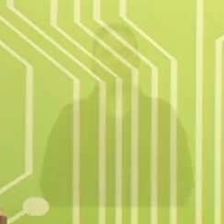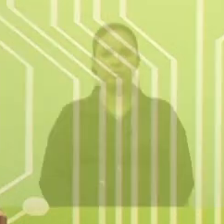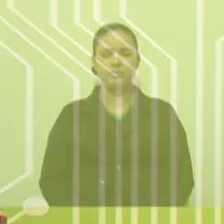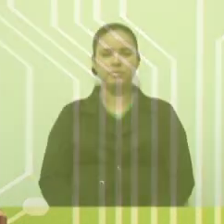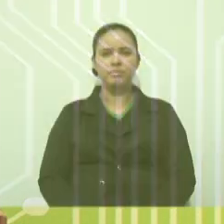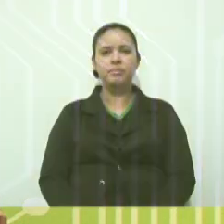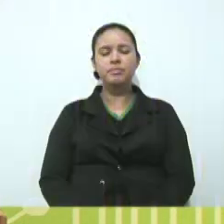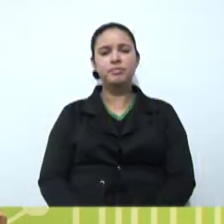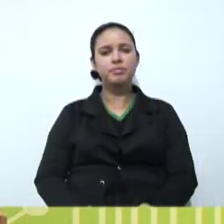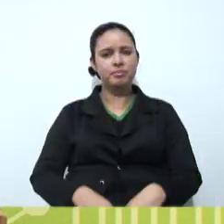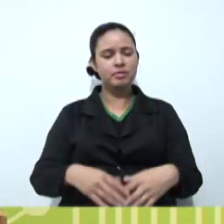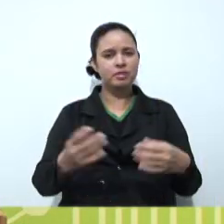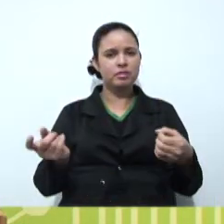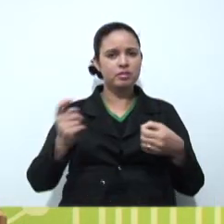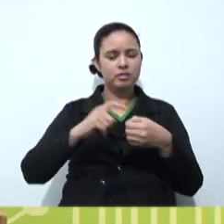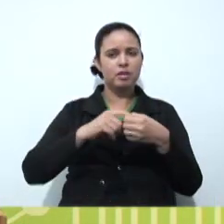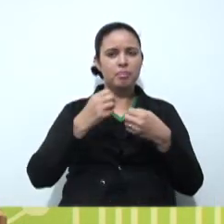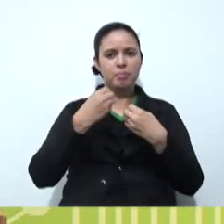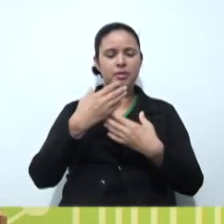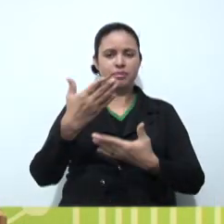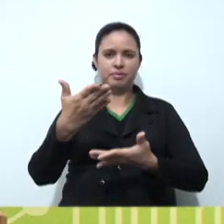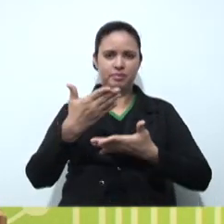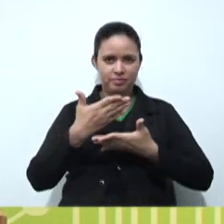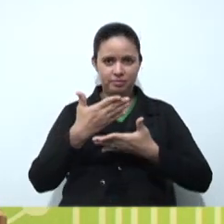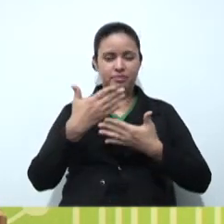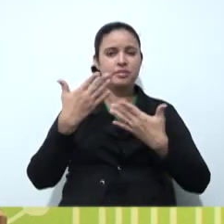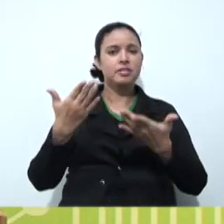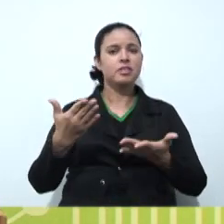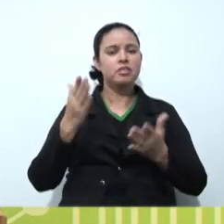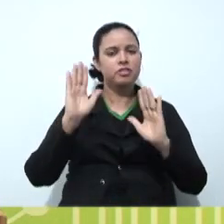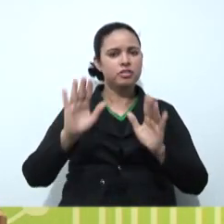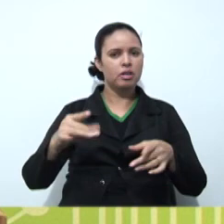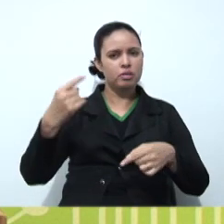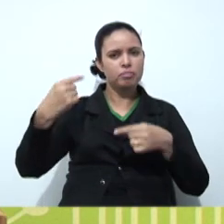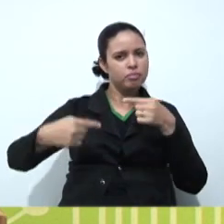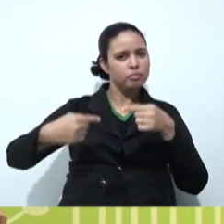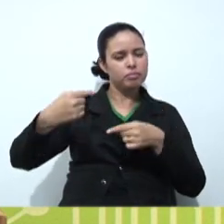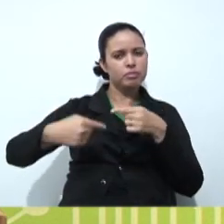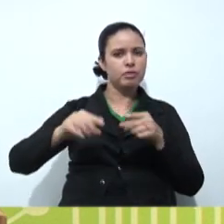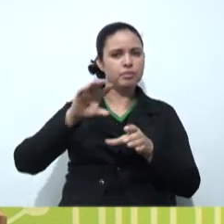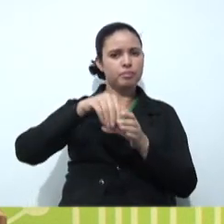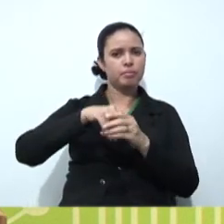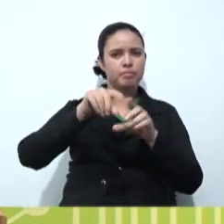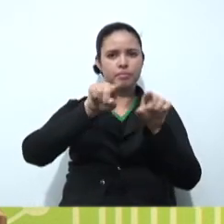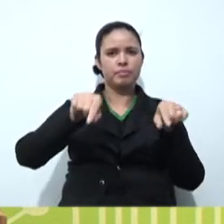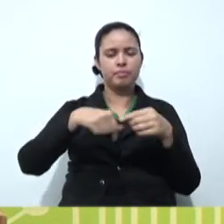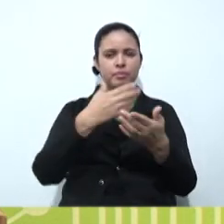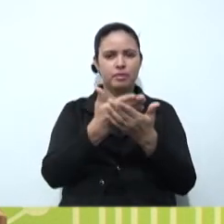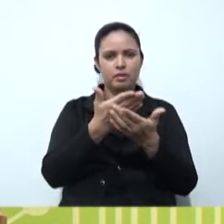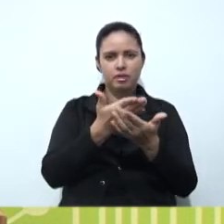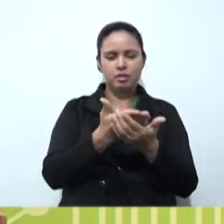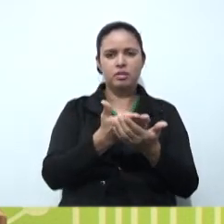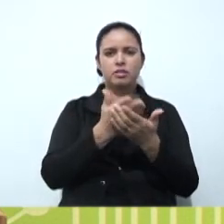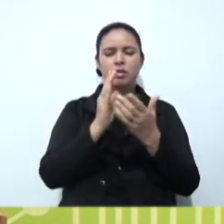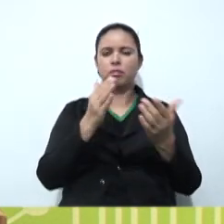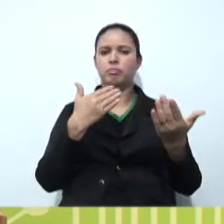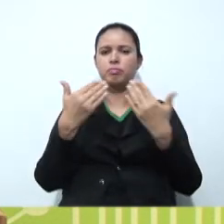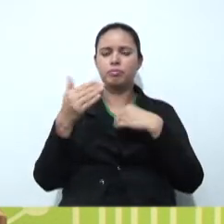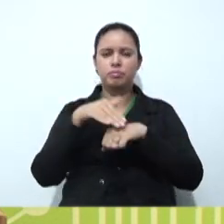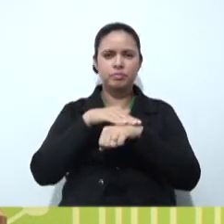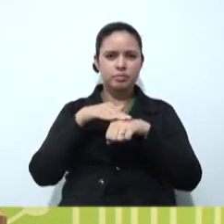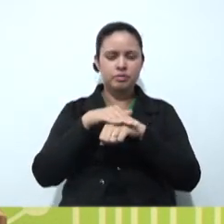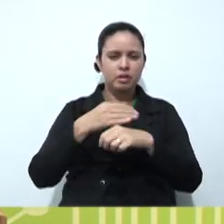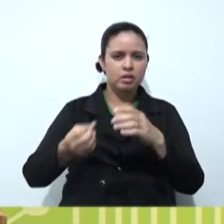De volta, é verdade? Sejam bem-vindos mais uma vez. E aí, discutiram aí dentro de sala de aula, debateram qual é a importância de se criar